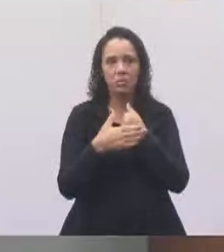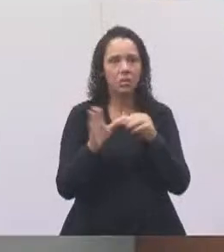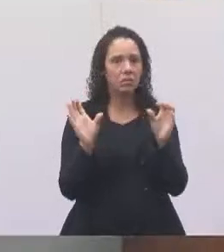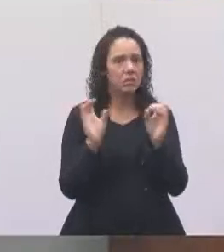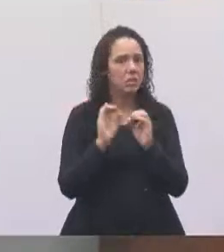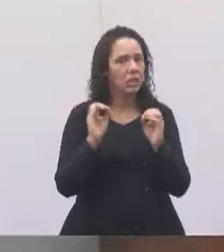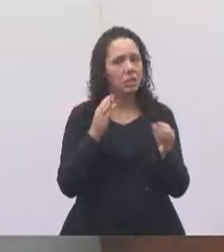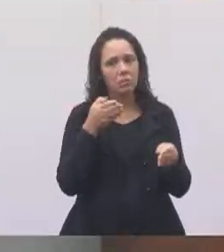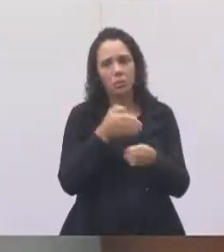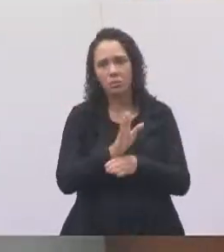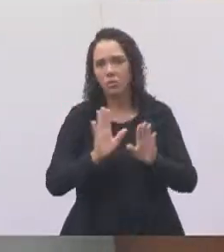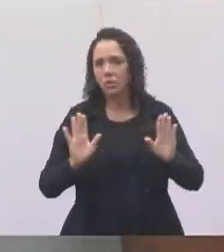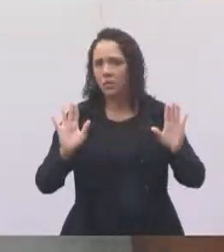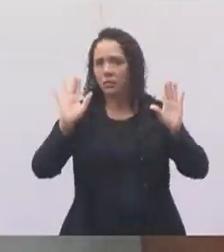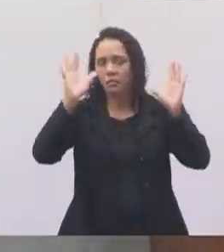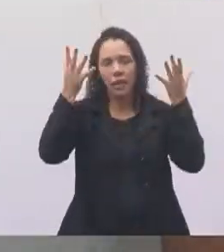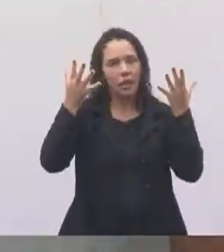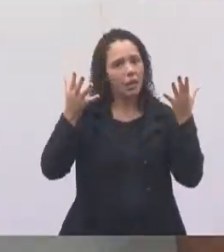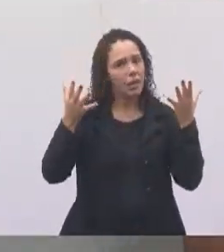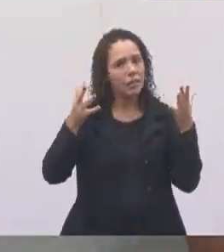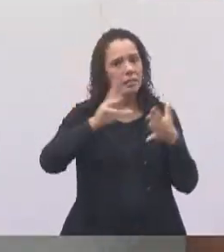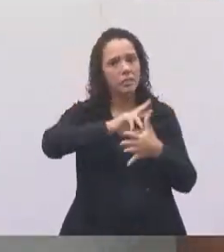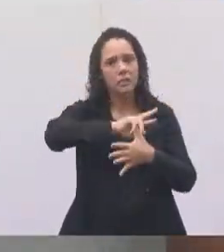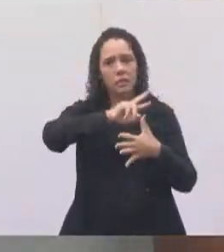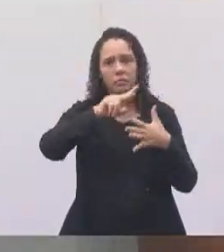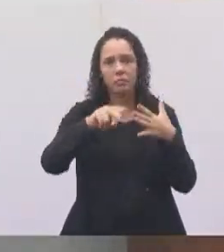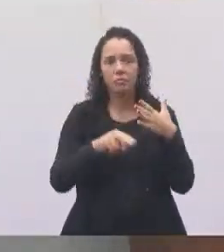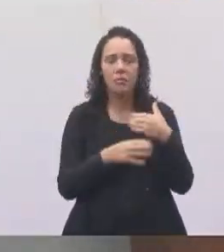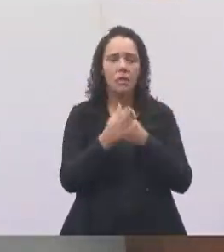para festas, confraternizações,